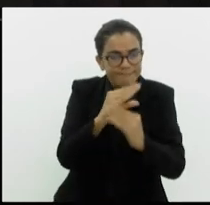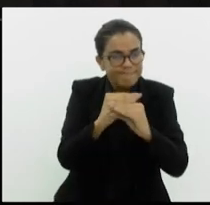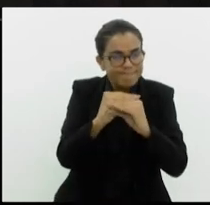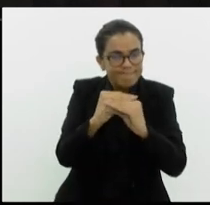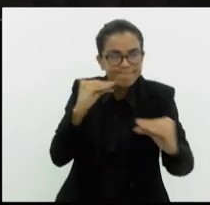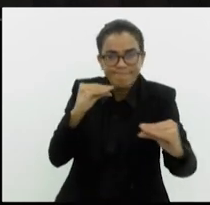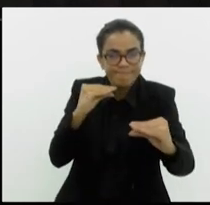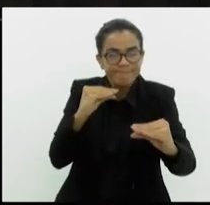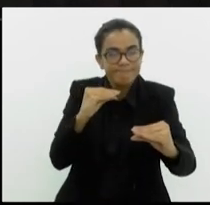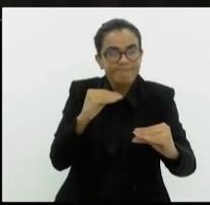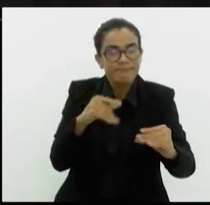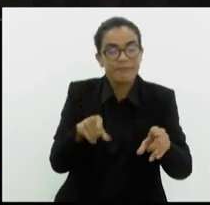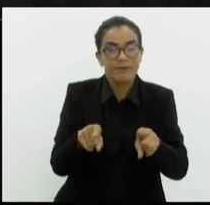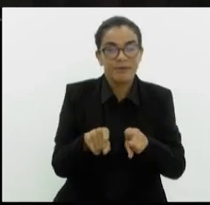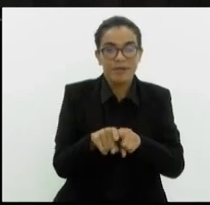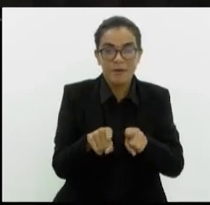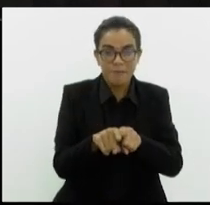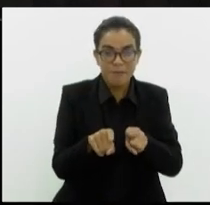hipoteca